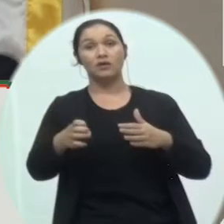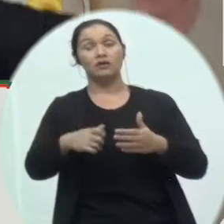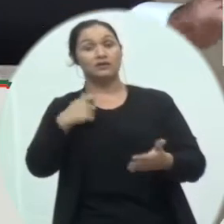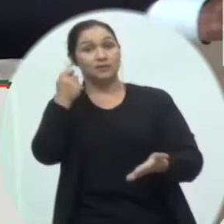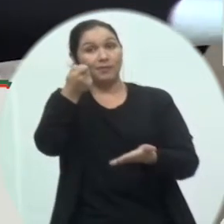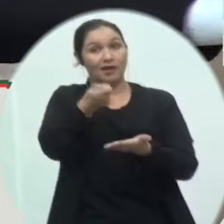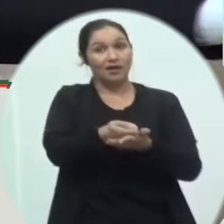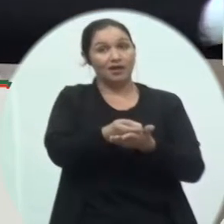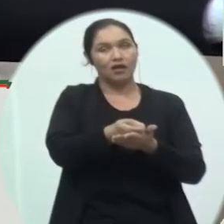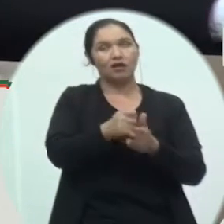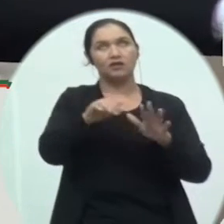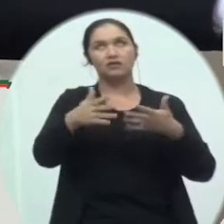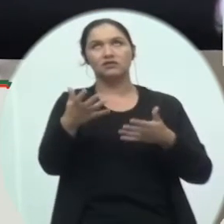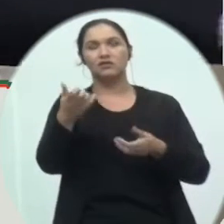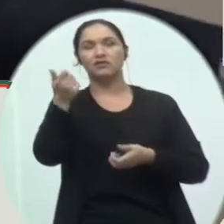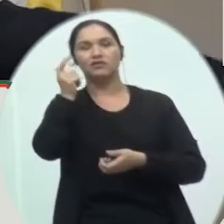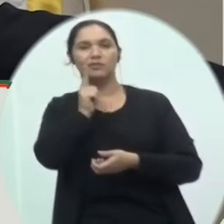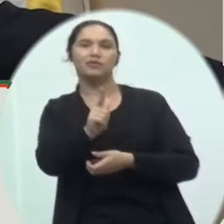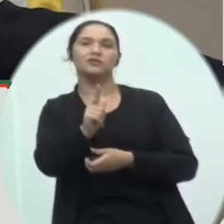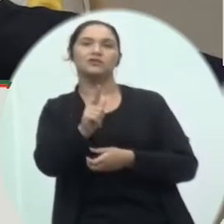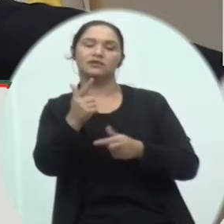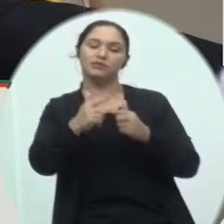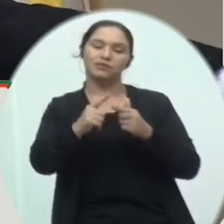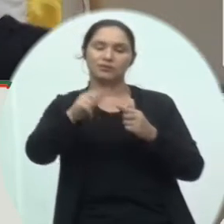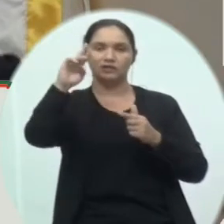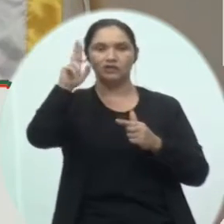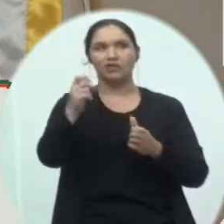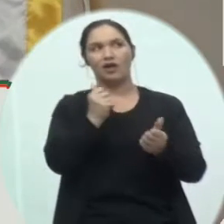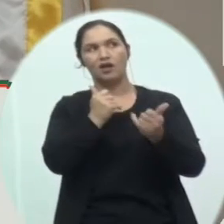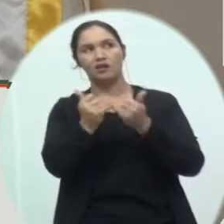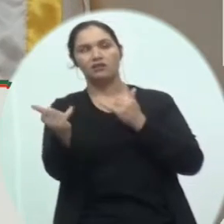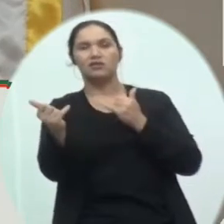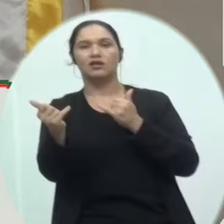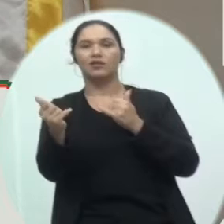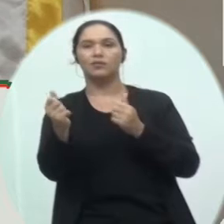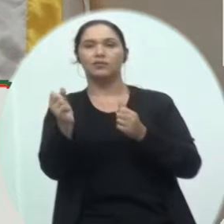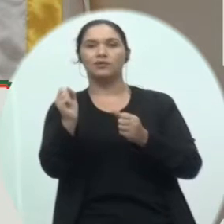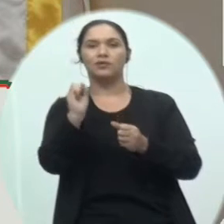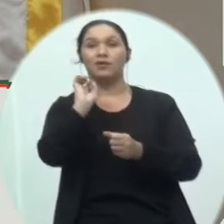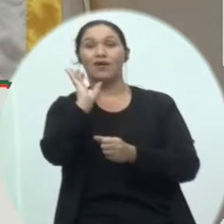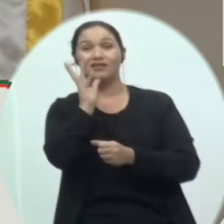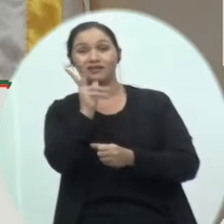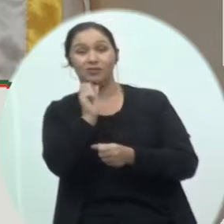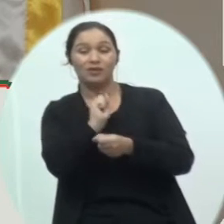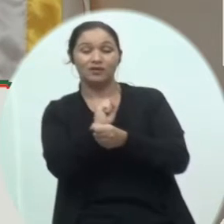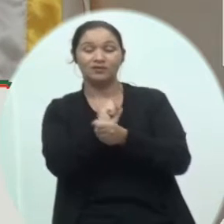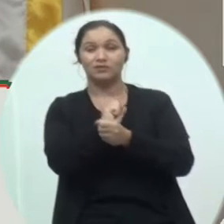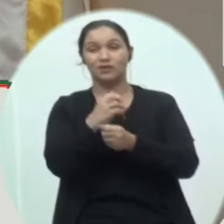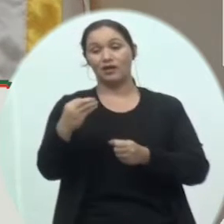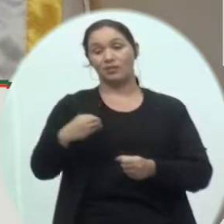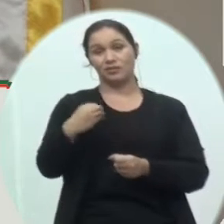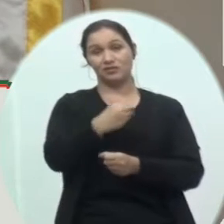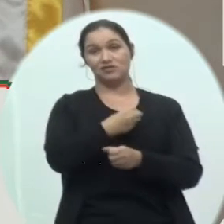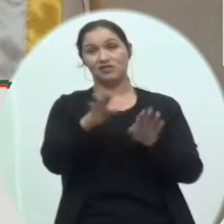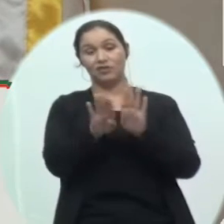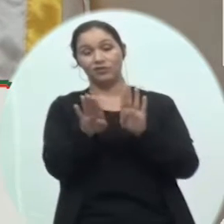R$1.800.000 resolve a fila de espera de exames e de consulta para especialista na nossa cidade. Será